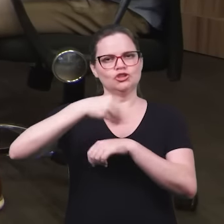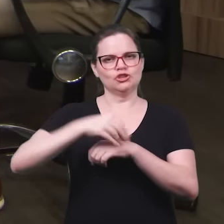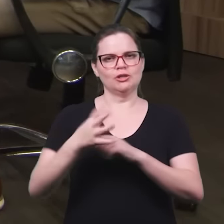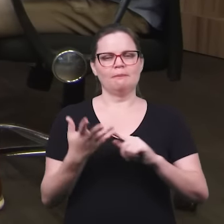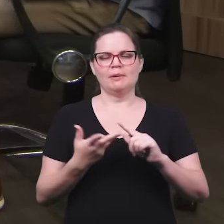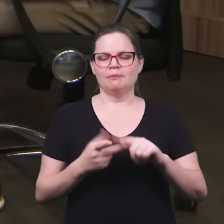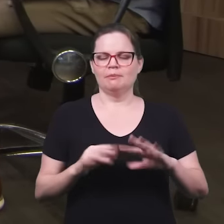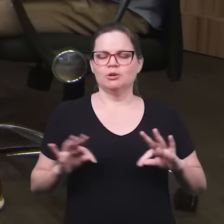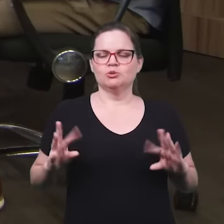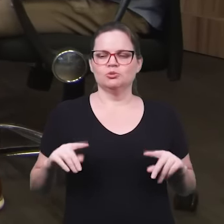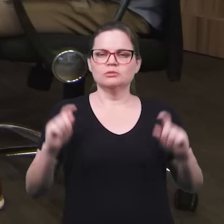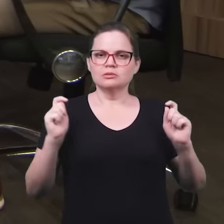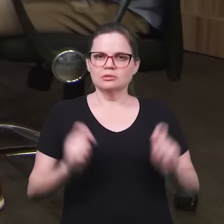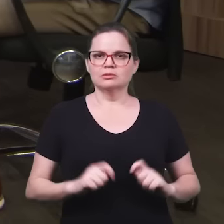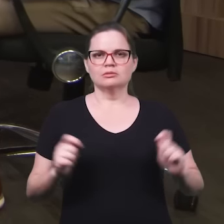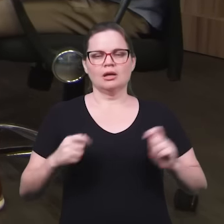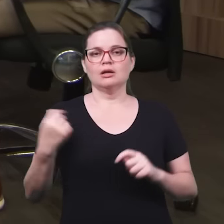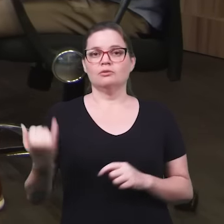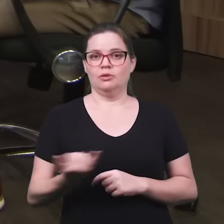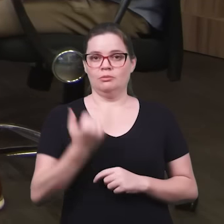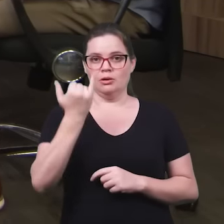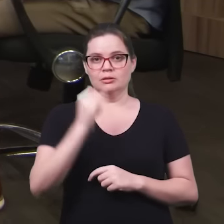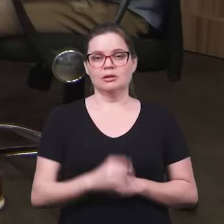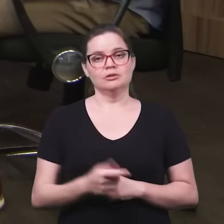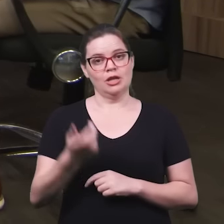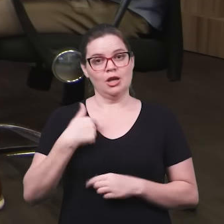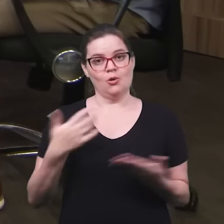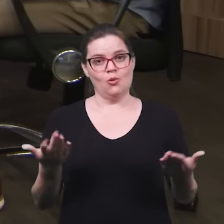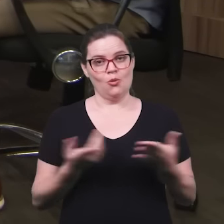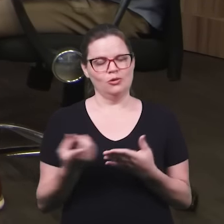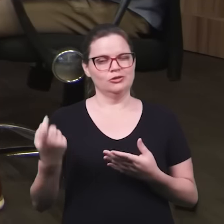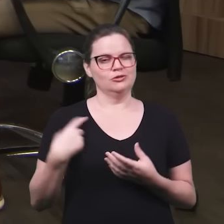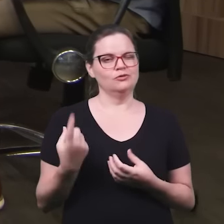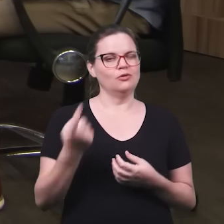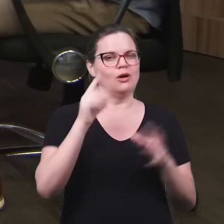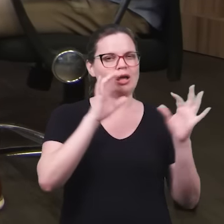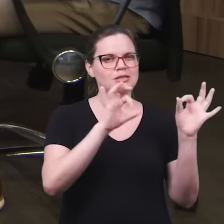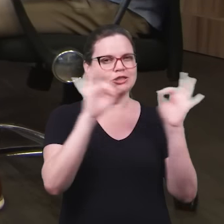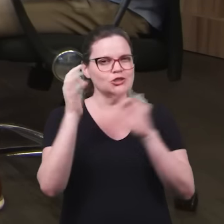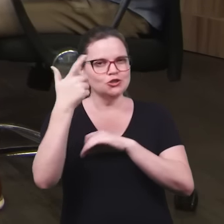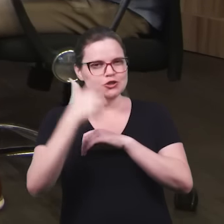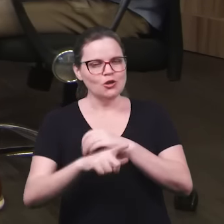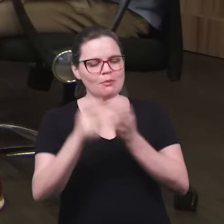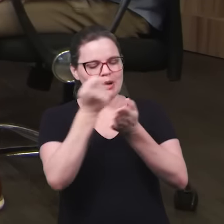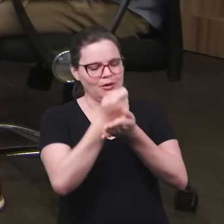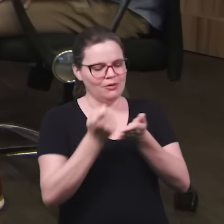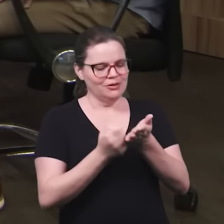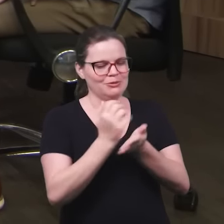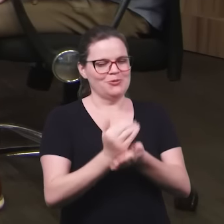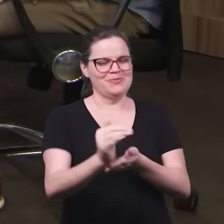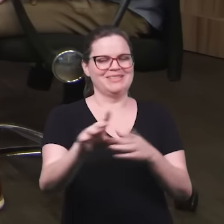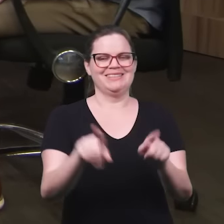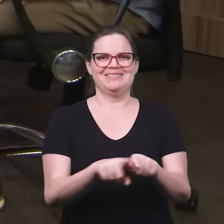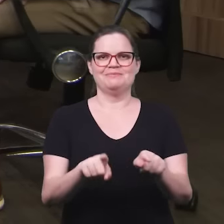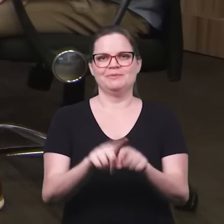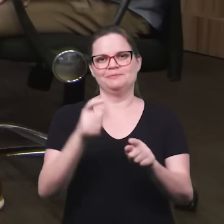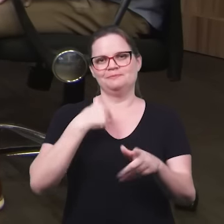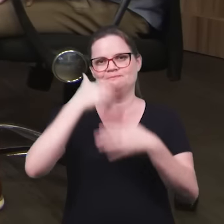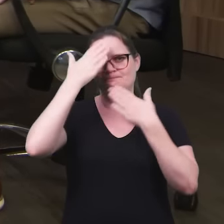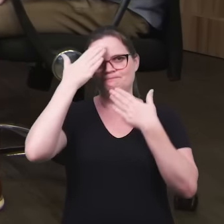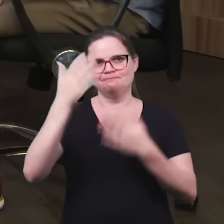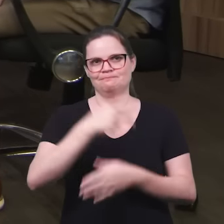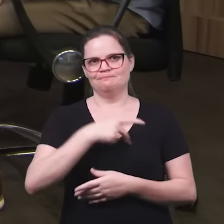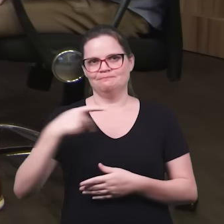as dicas aqui que foram dadas, é muito importante. Eu mesmo vou sair daqui, vou rever o episódio e vou anotar tudo para já começar.